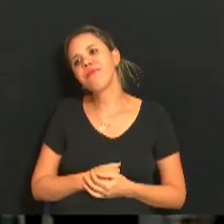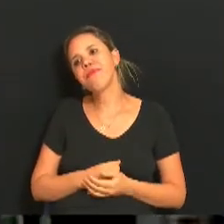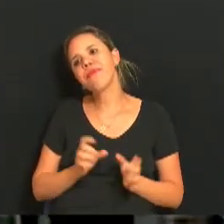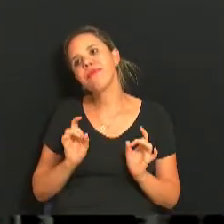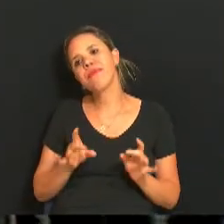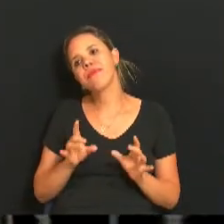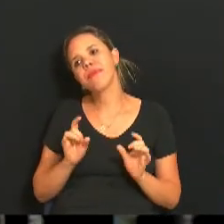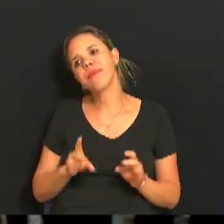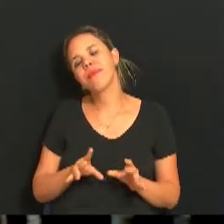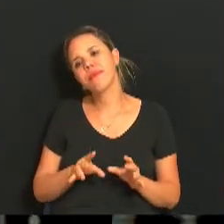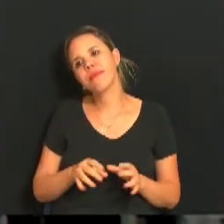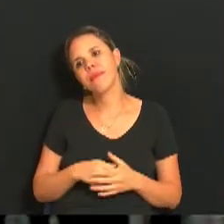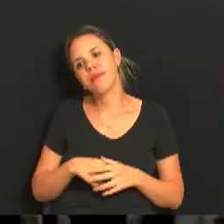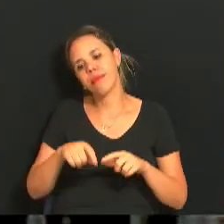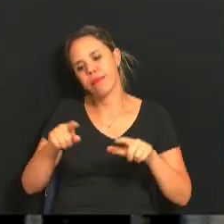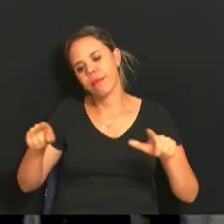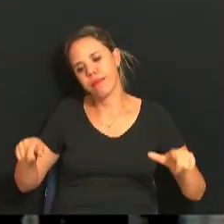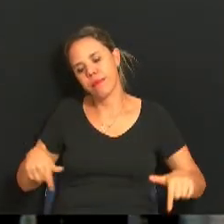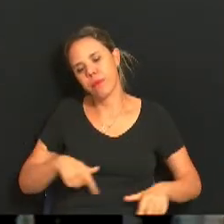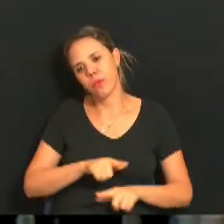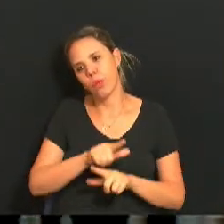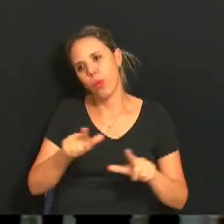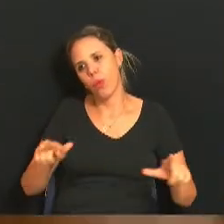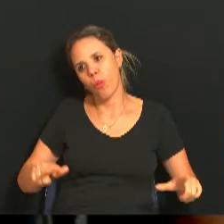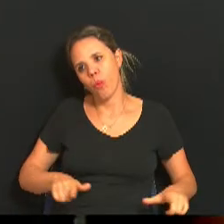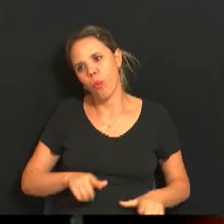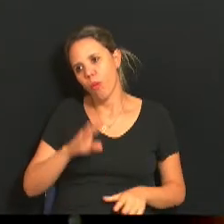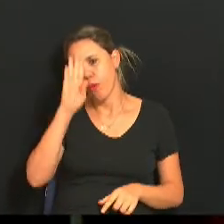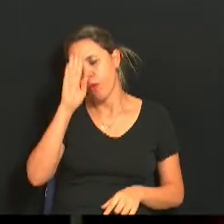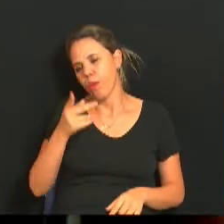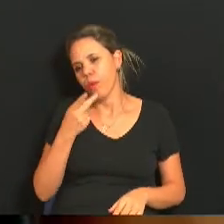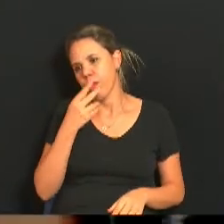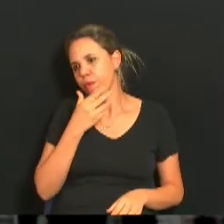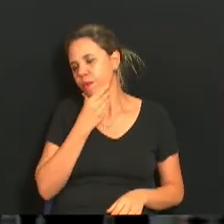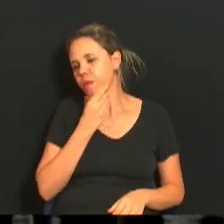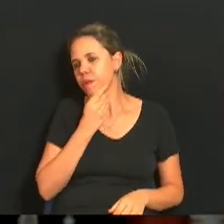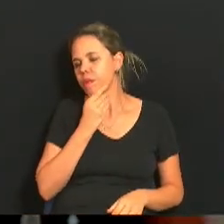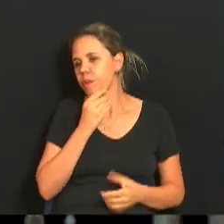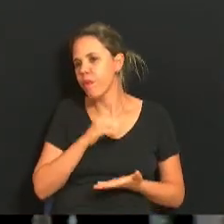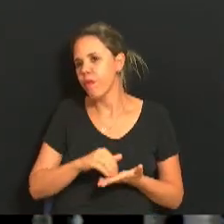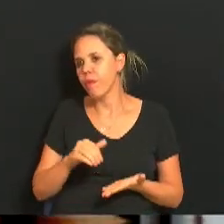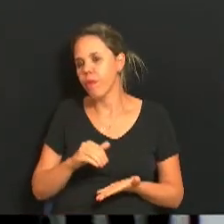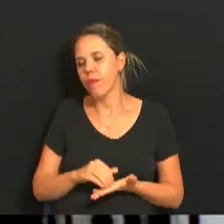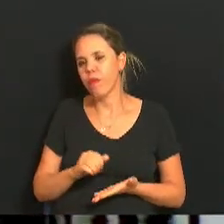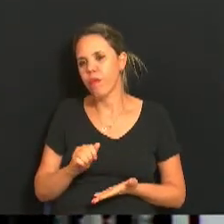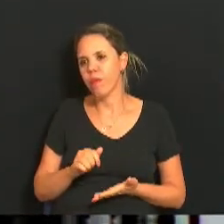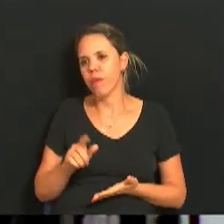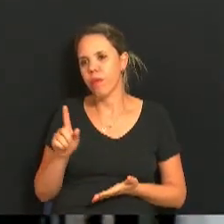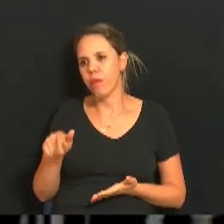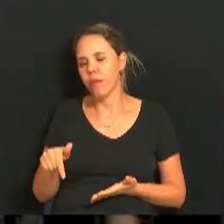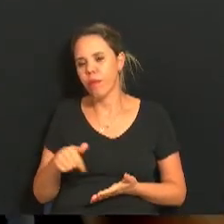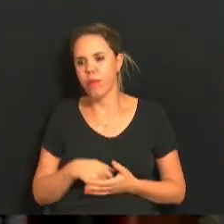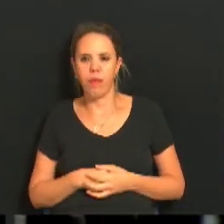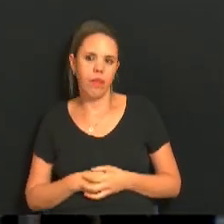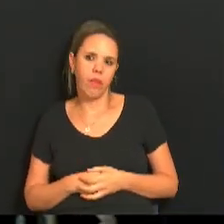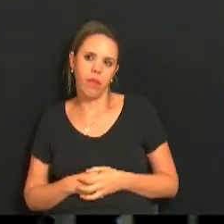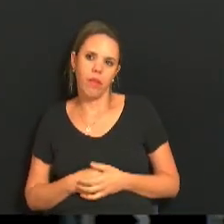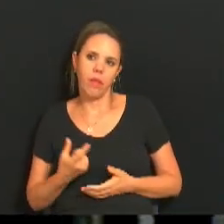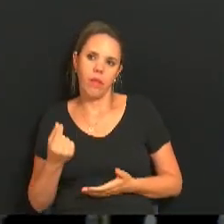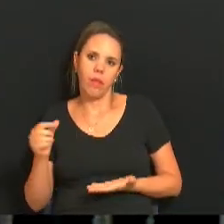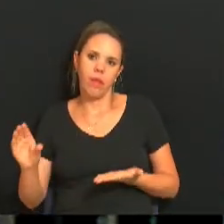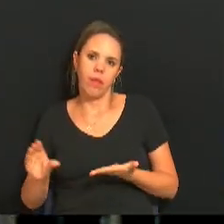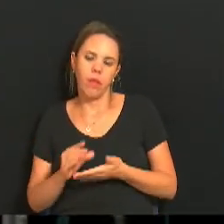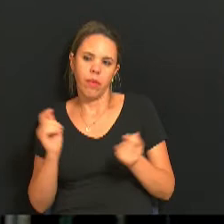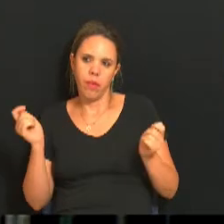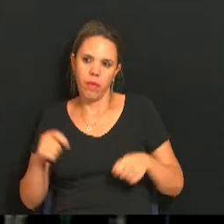venda da alienação da área que é foi destacada aí pela Se prepare Alexandre não com essa com esse recurso também